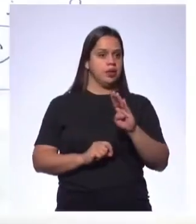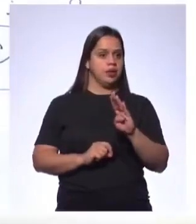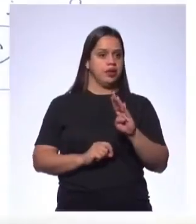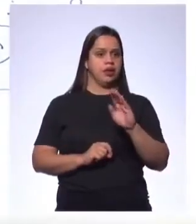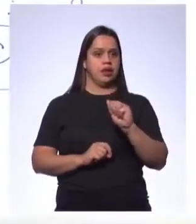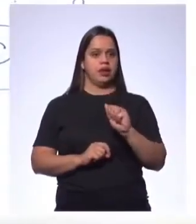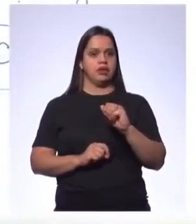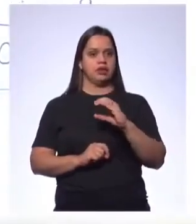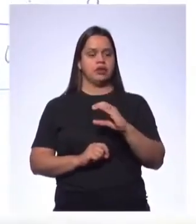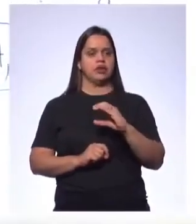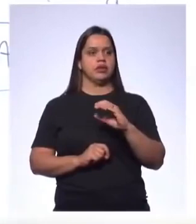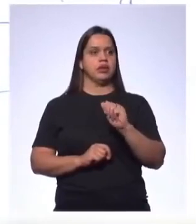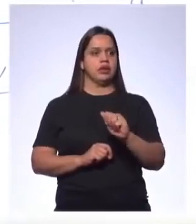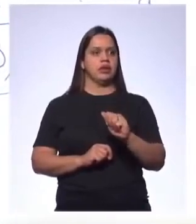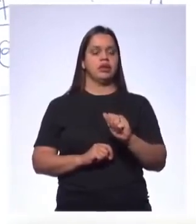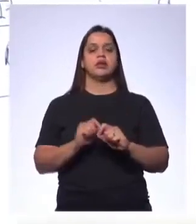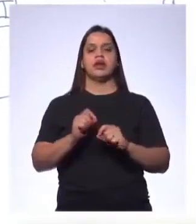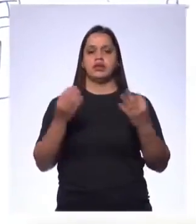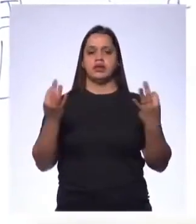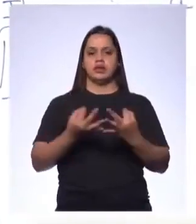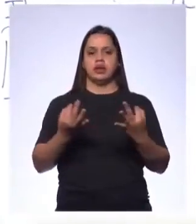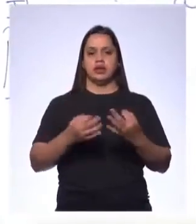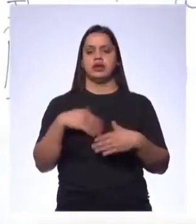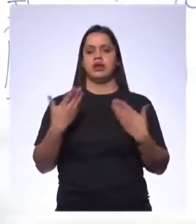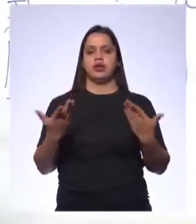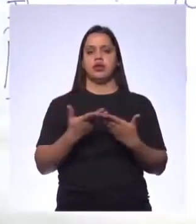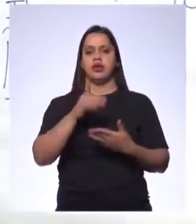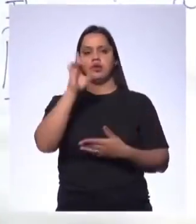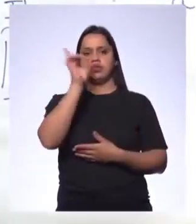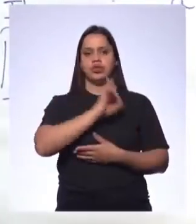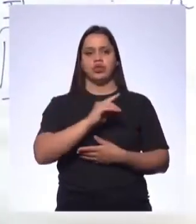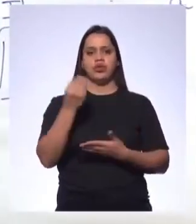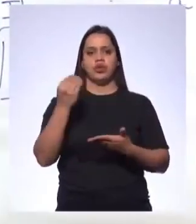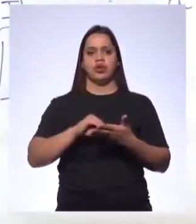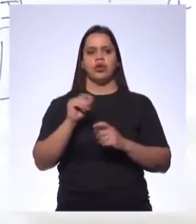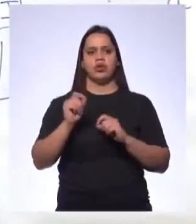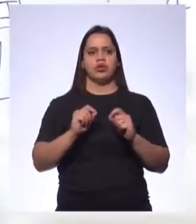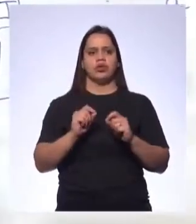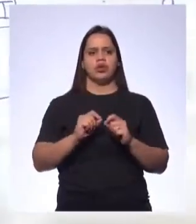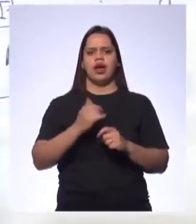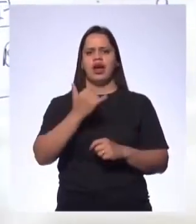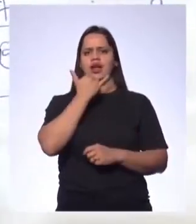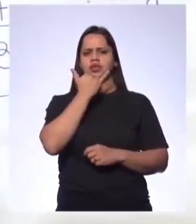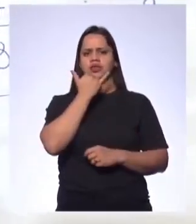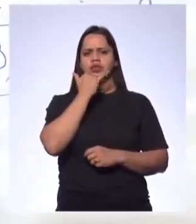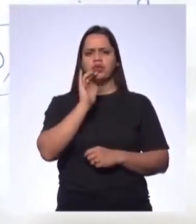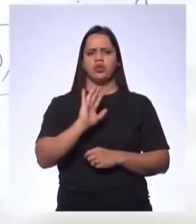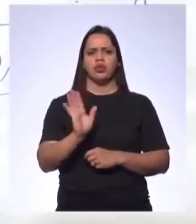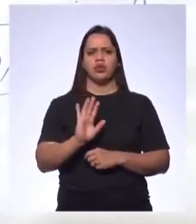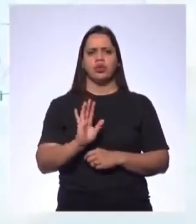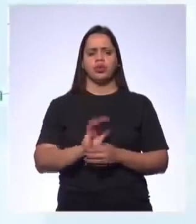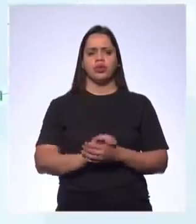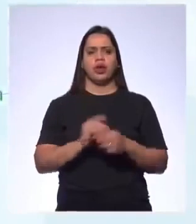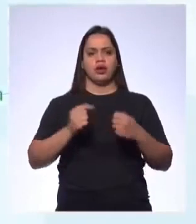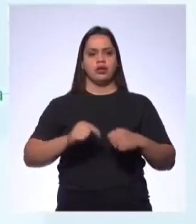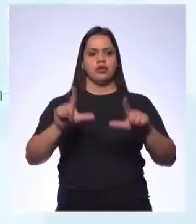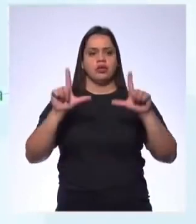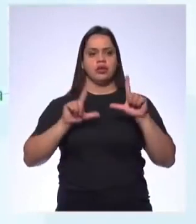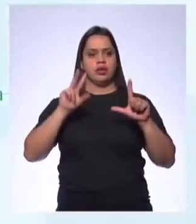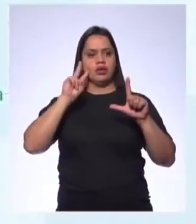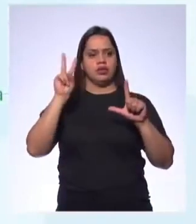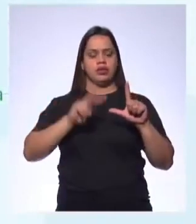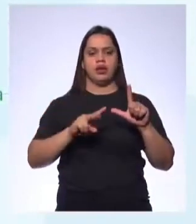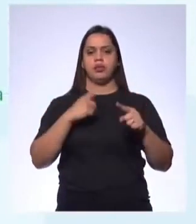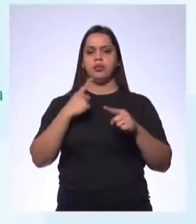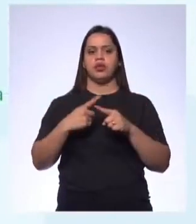correta. Agora, o diretor vai colocar ali as... Ah, desculpa, tinha Tá ali na tela. Por favor, de novo. É que eu